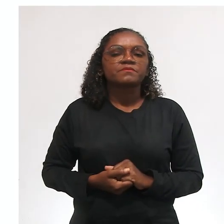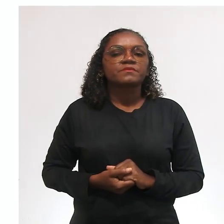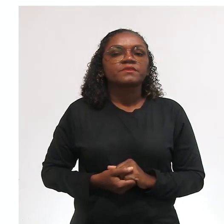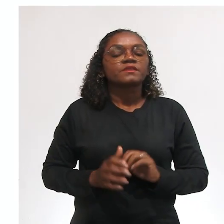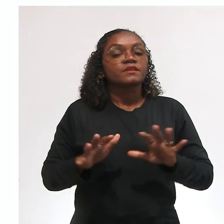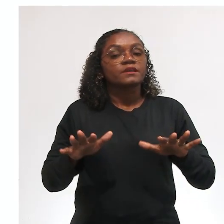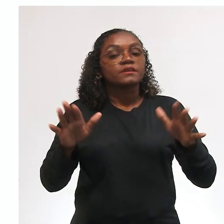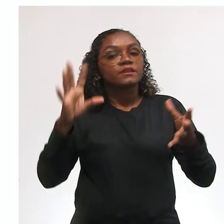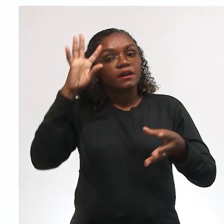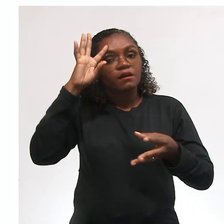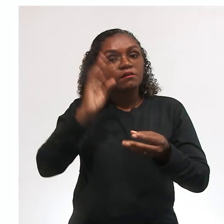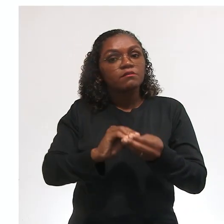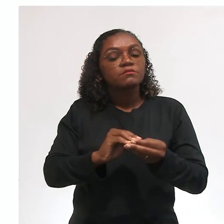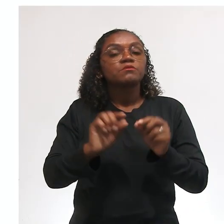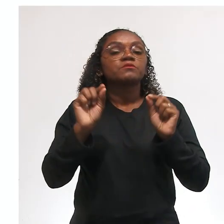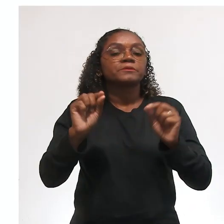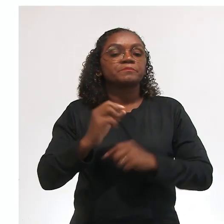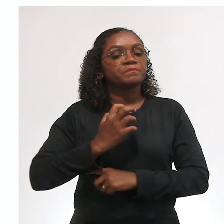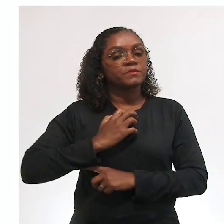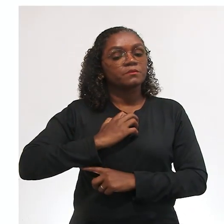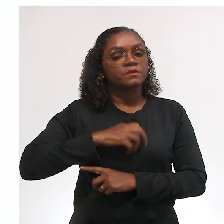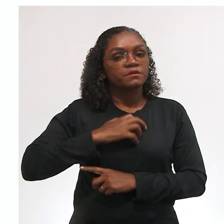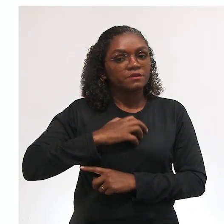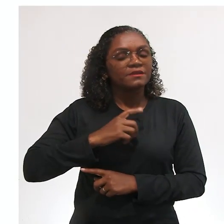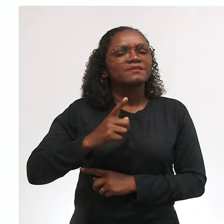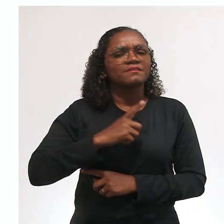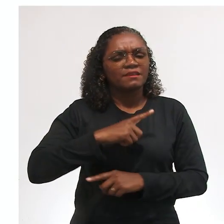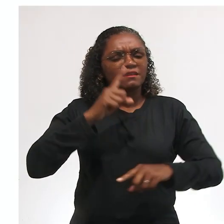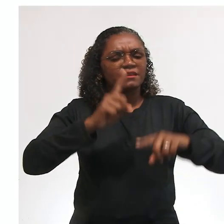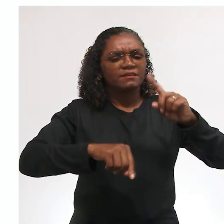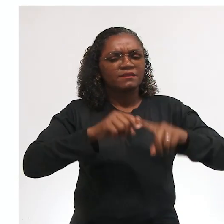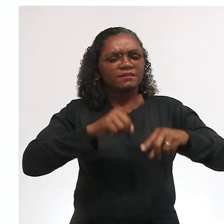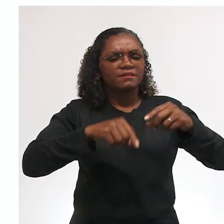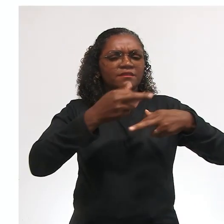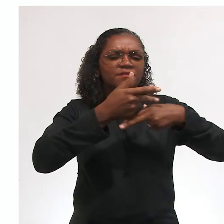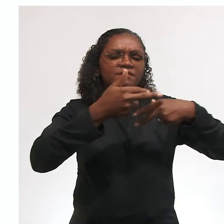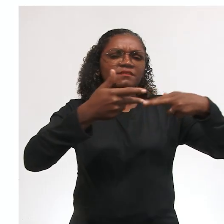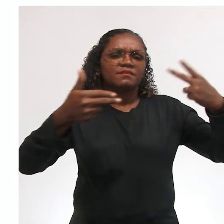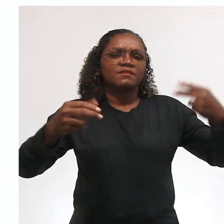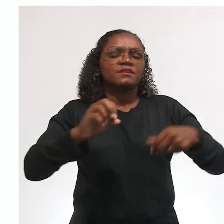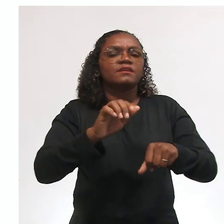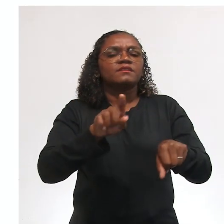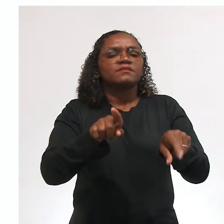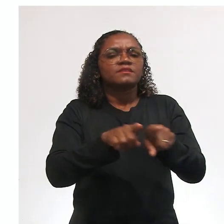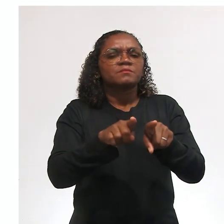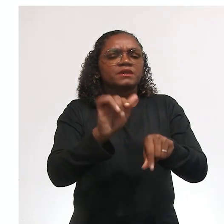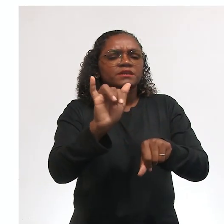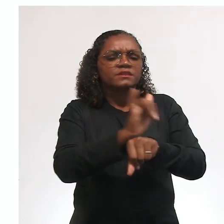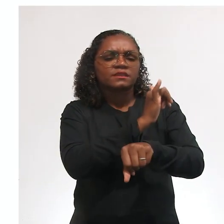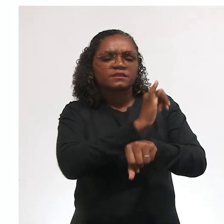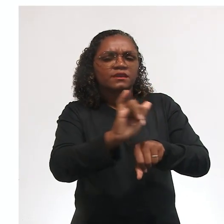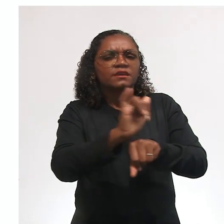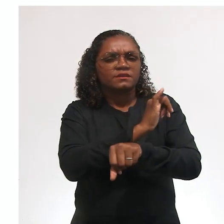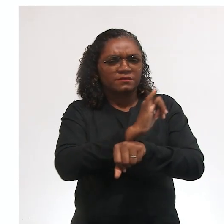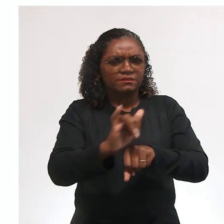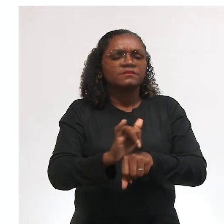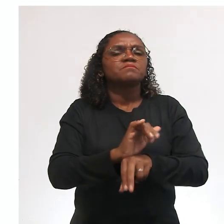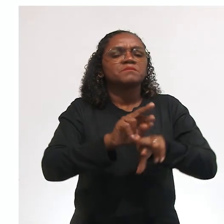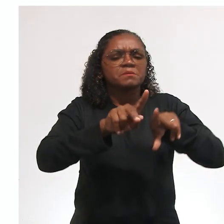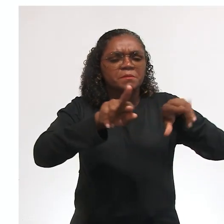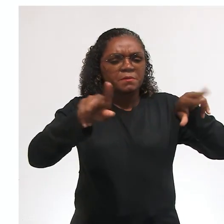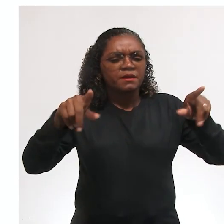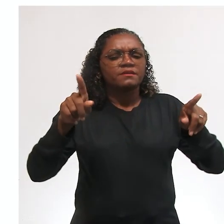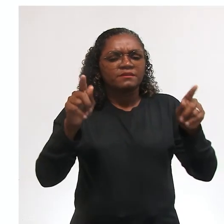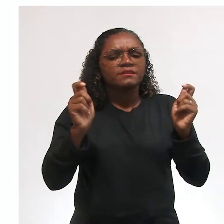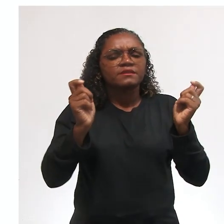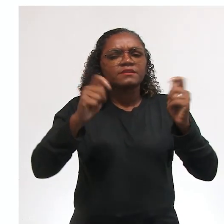behaviorismo oferece ferramentas poderosas para o ensino e a gestão da sala de aula. Ao compreender como o condicionamento clássico